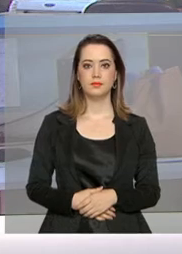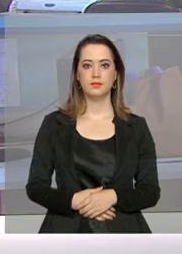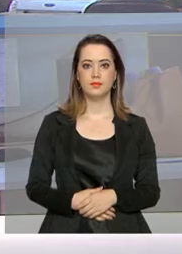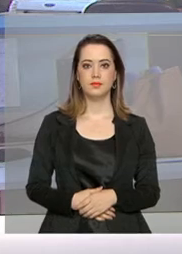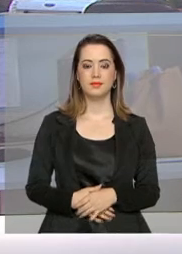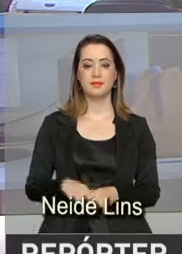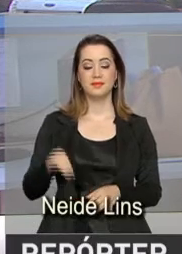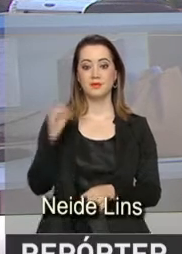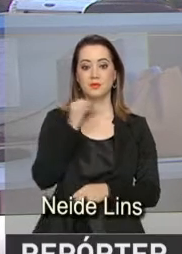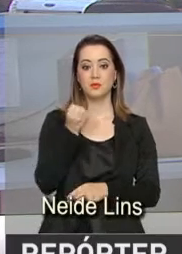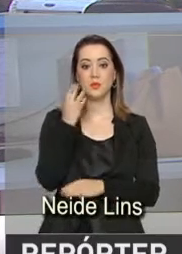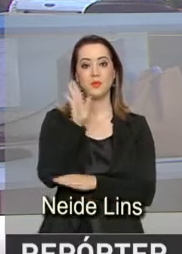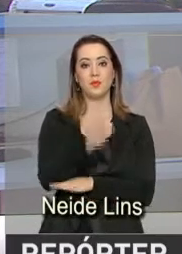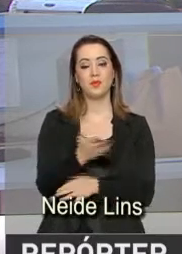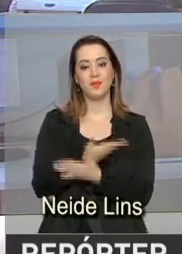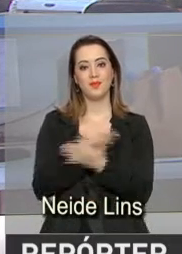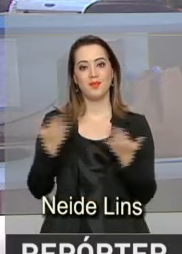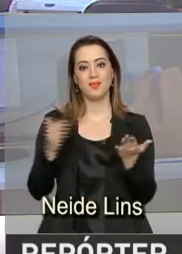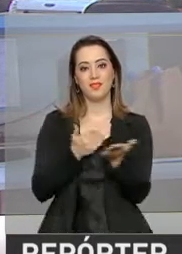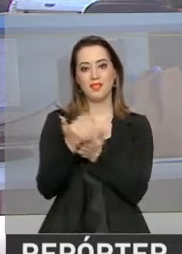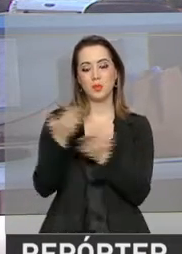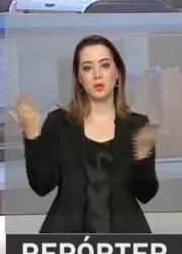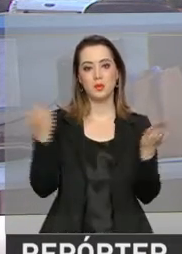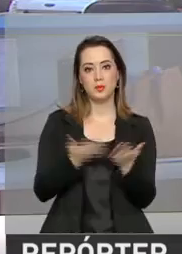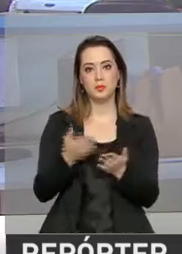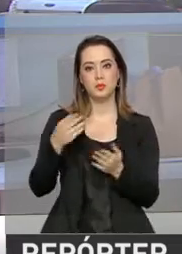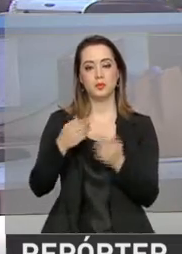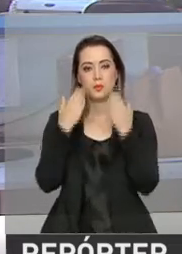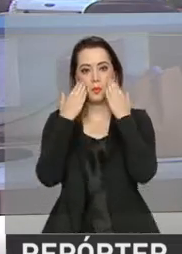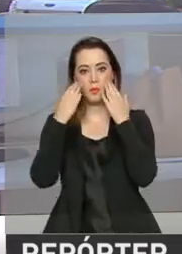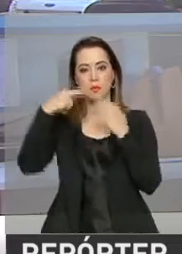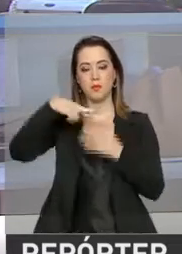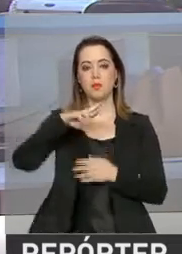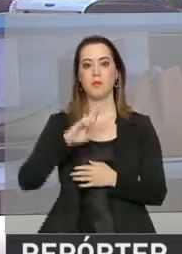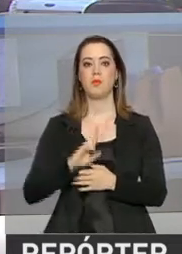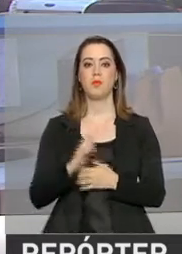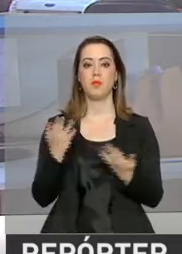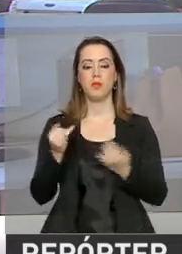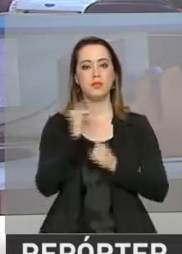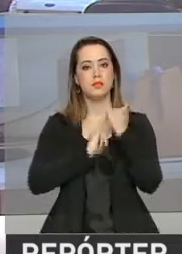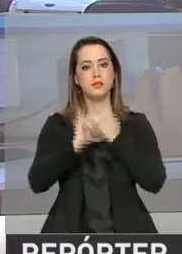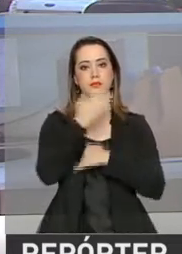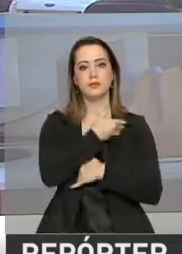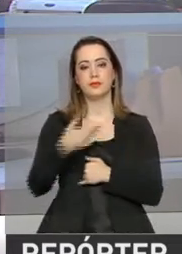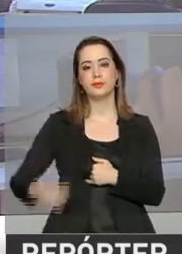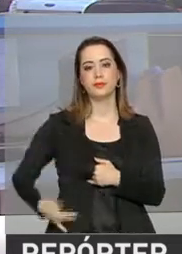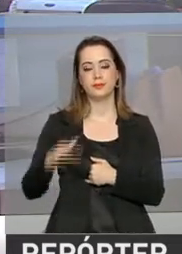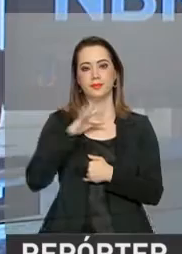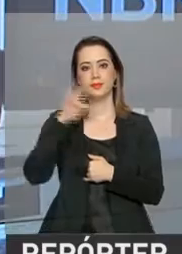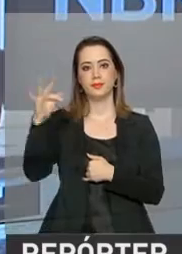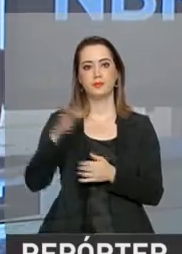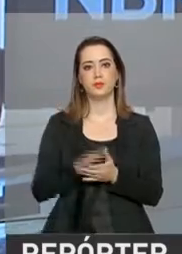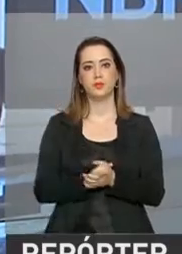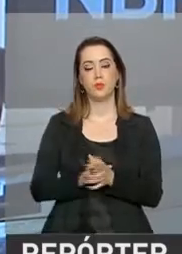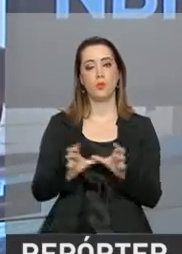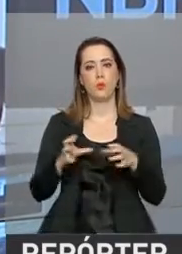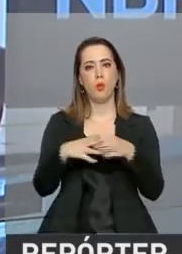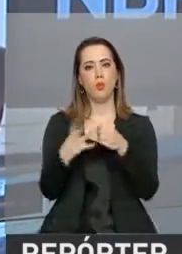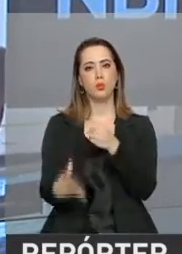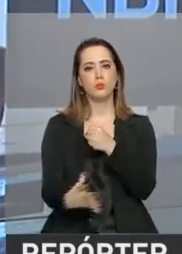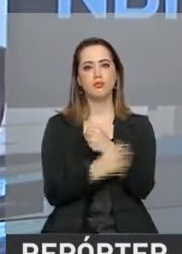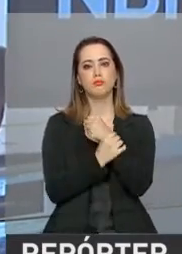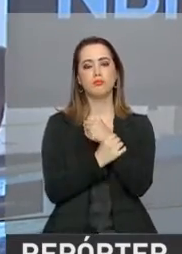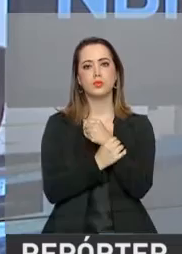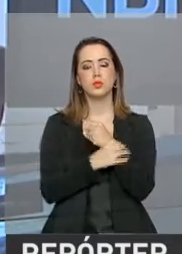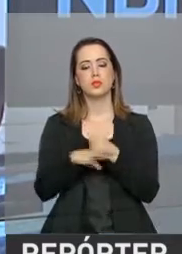olá uma boa tarde pra você começa agora mais uma edição do repórter nbr com as notícias do governo federal o a força nacional